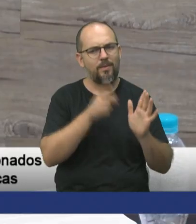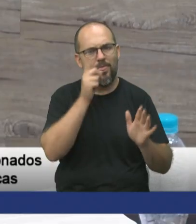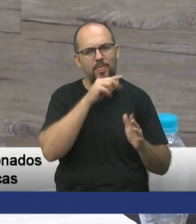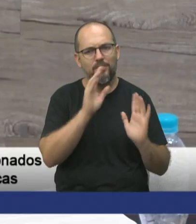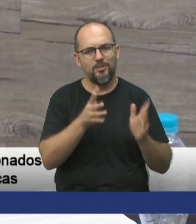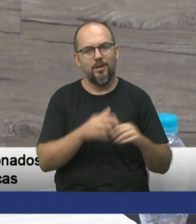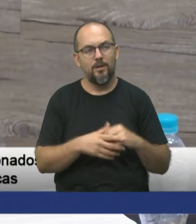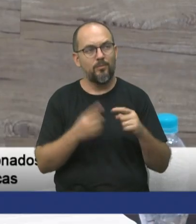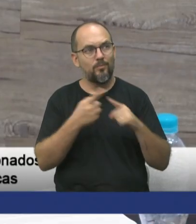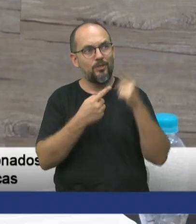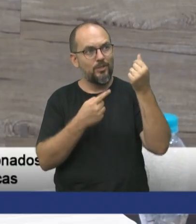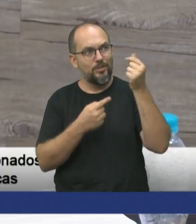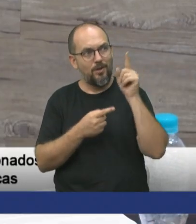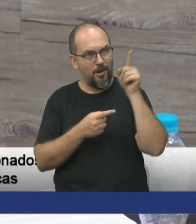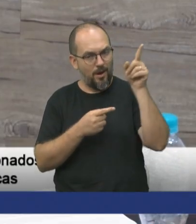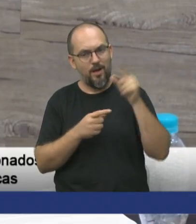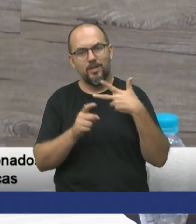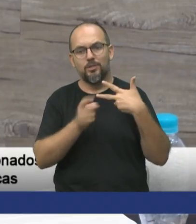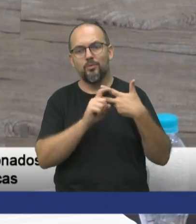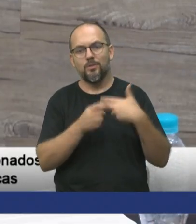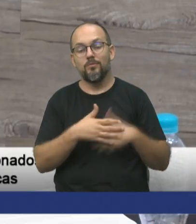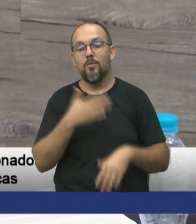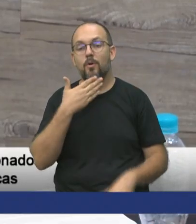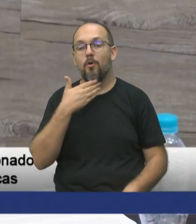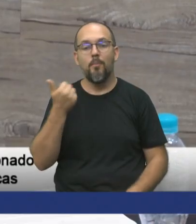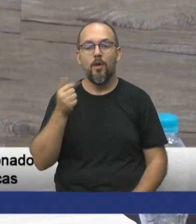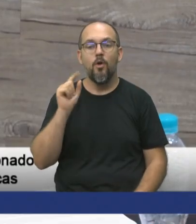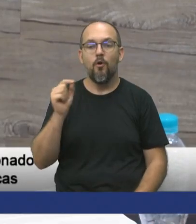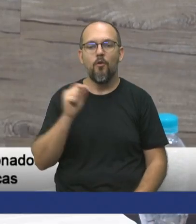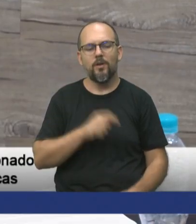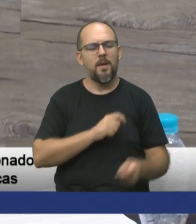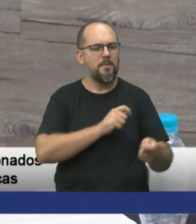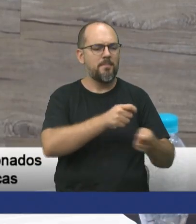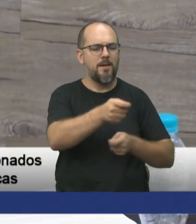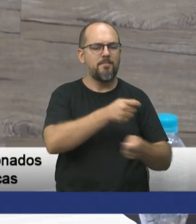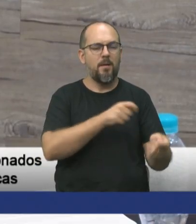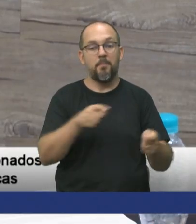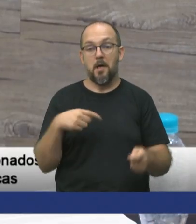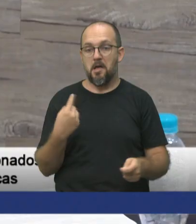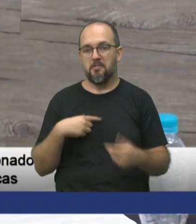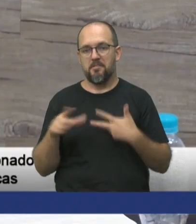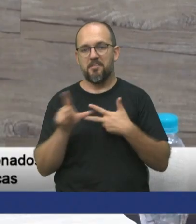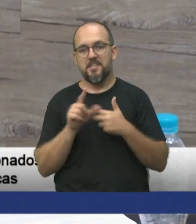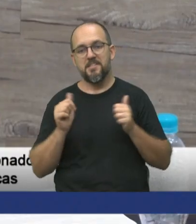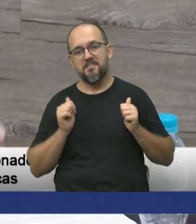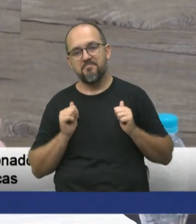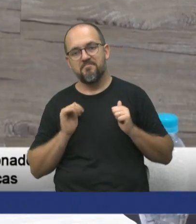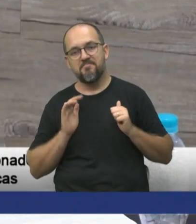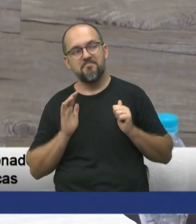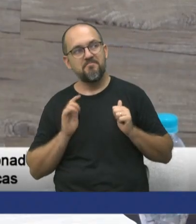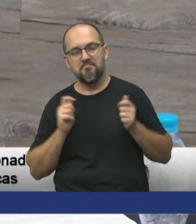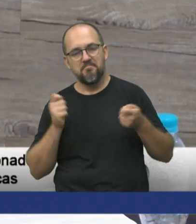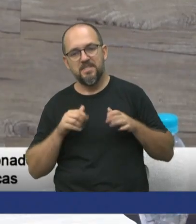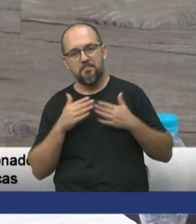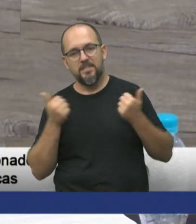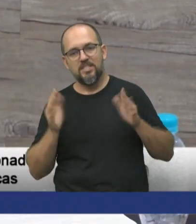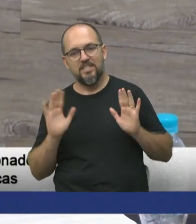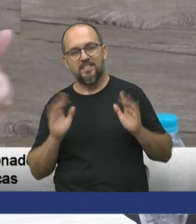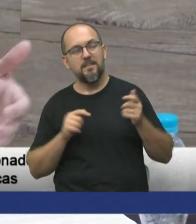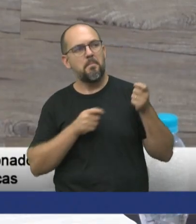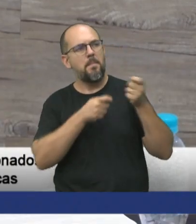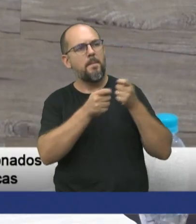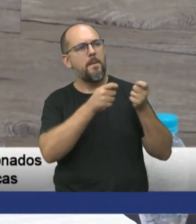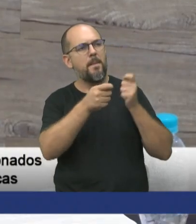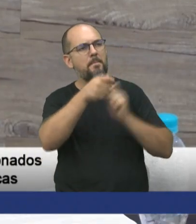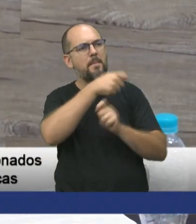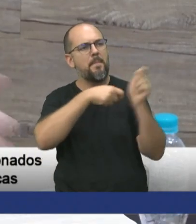Poder Executivo. Qual que é o melhor dos cenários? Que ele gaste sem a gente precisar pedir. Quando não gasta, quando a gente, nas coisas